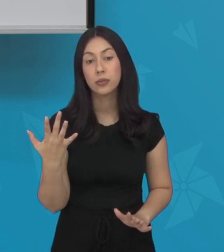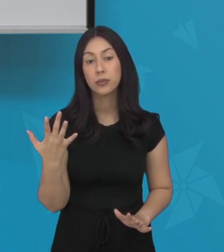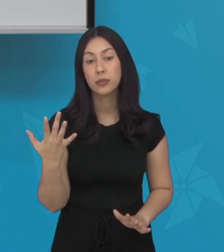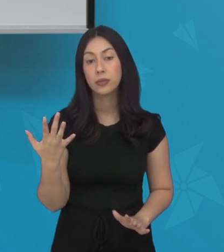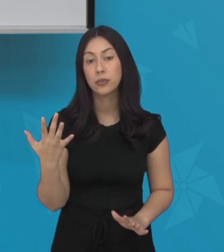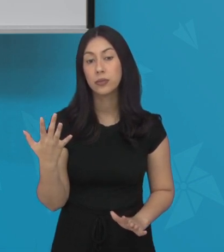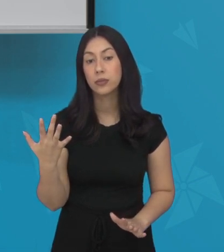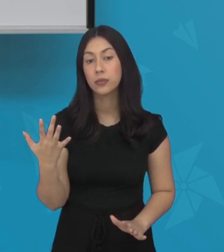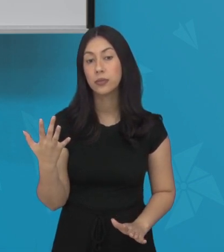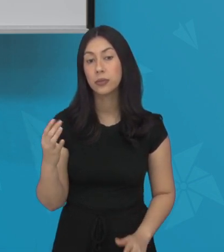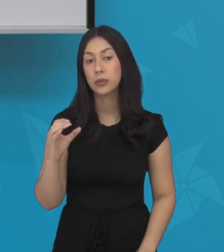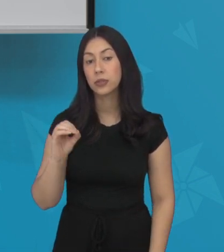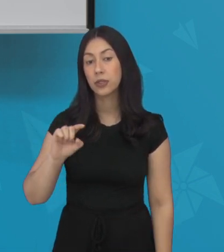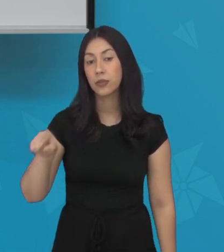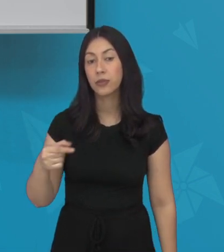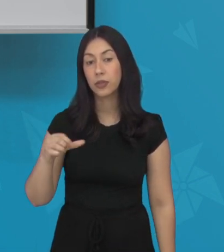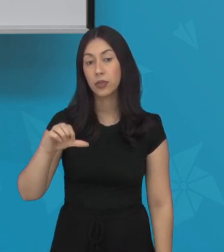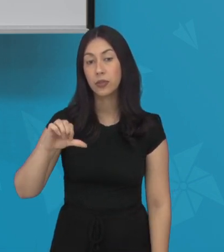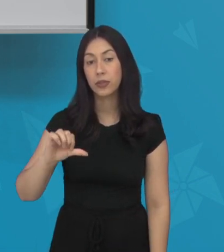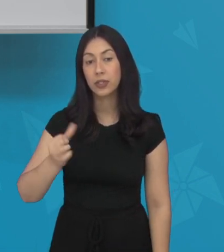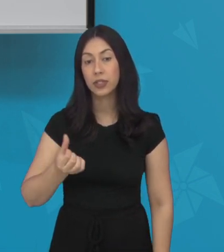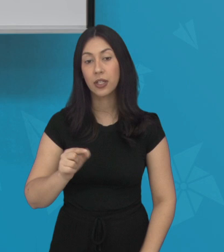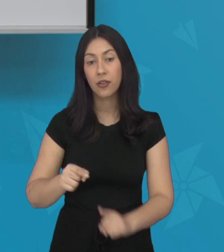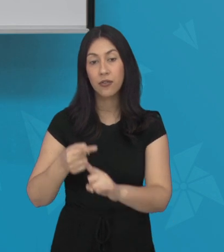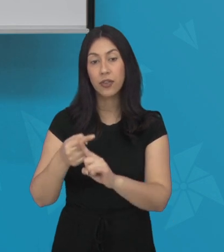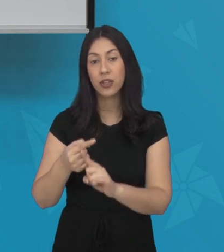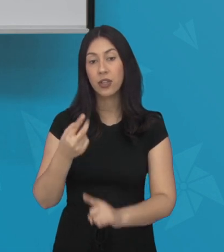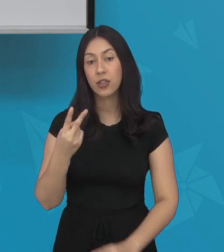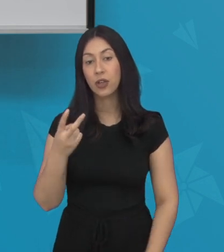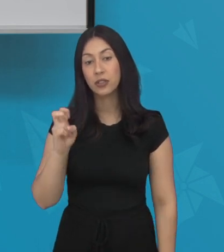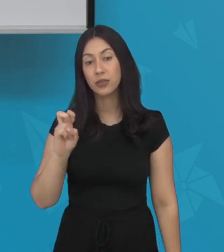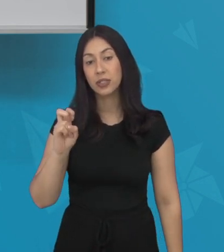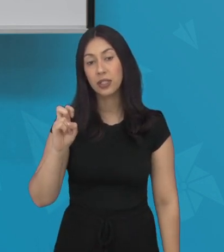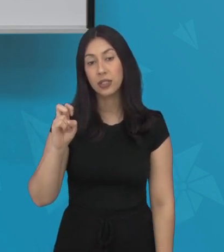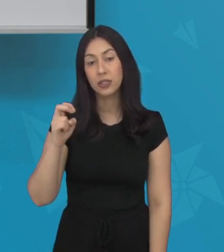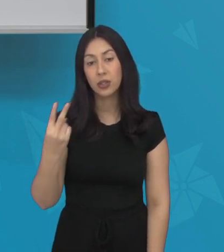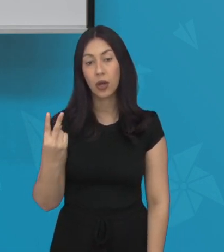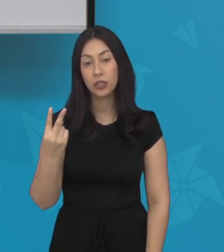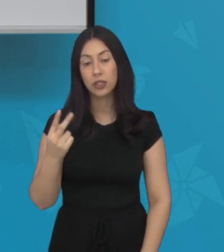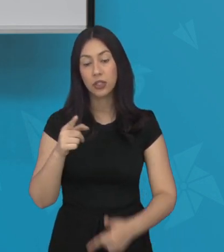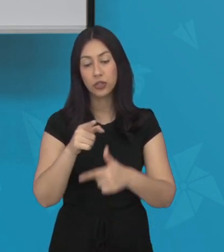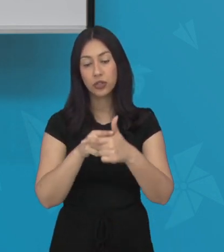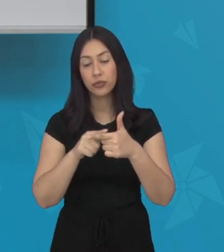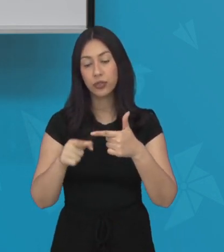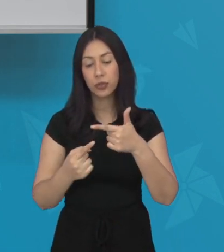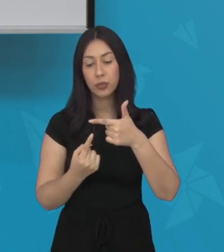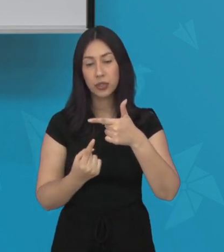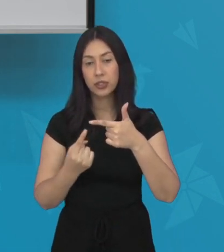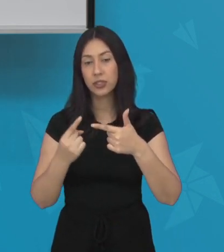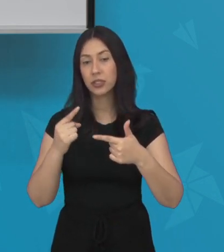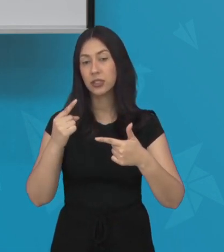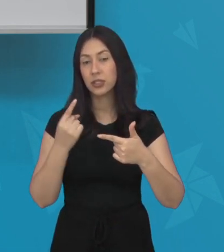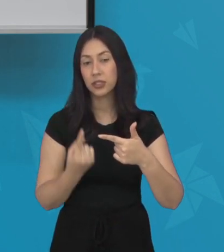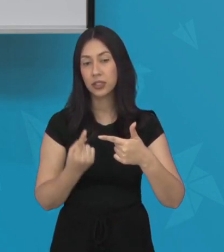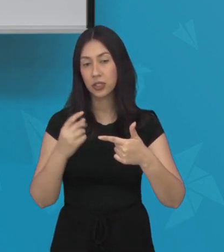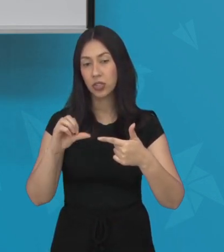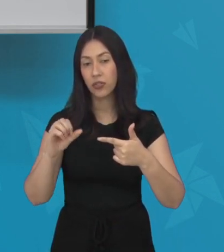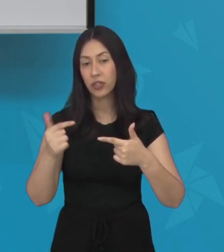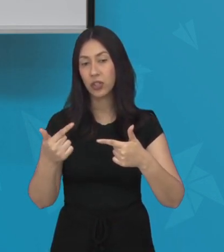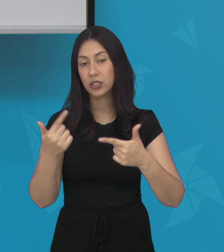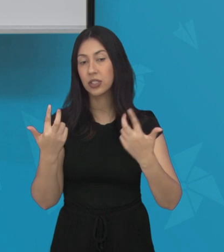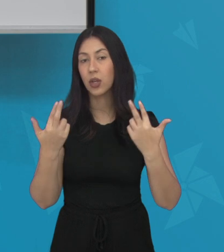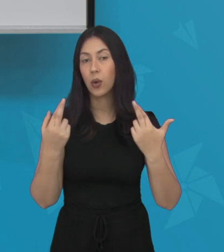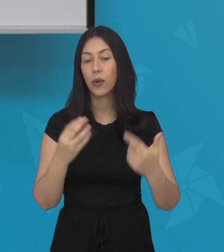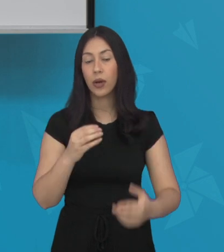Aqui, 0,96 vezes 252 gramas dividido por 192, a gente chega no resultado